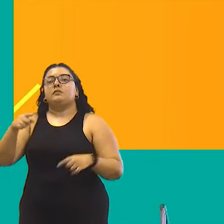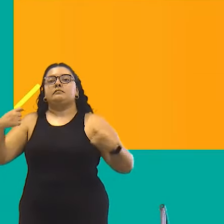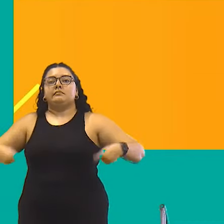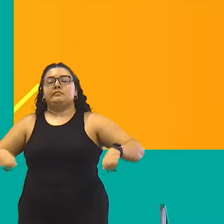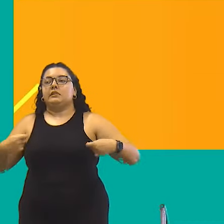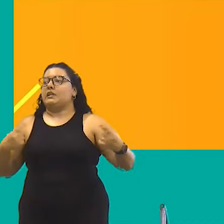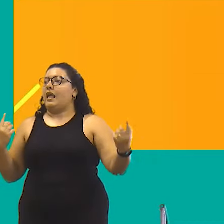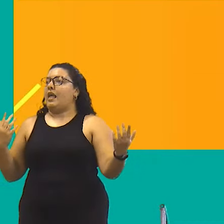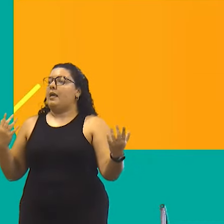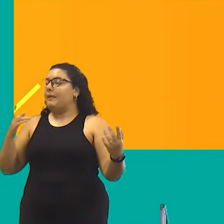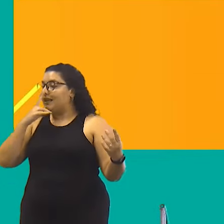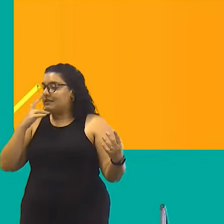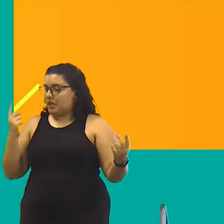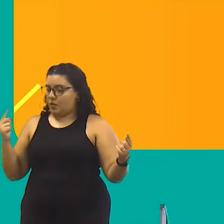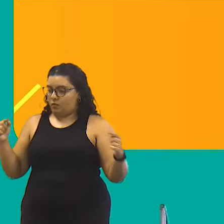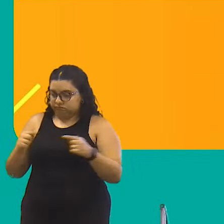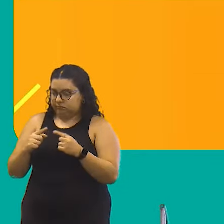uma relação.